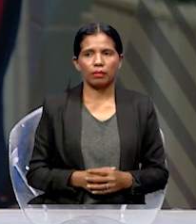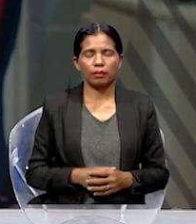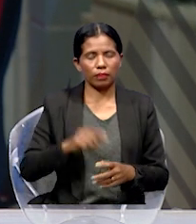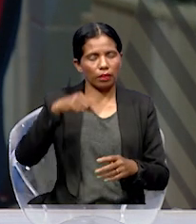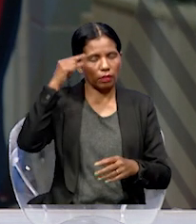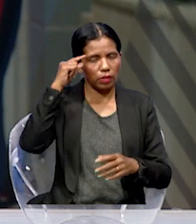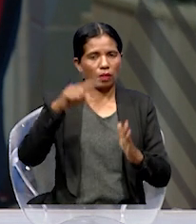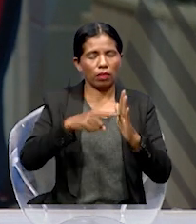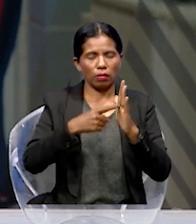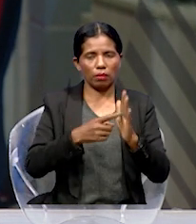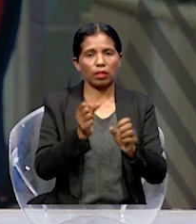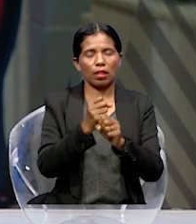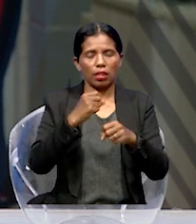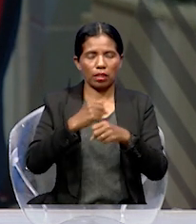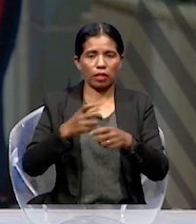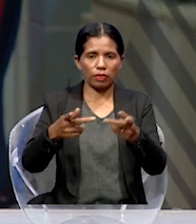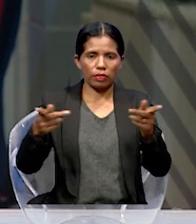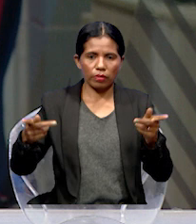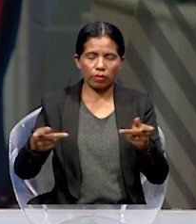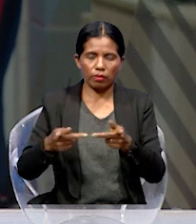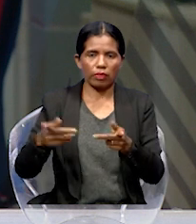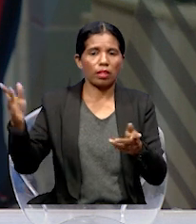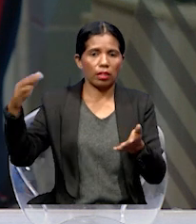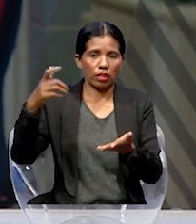Governo Ahu constrói porto naval Hera.